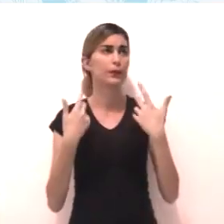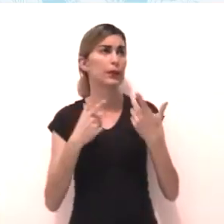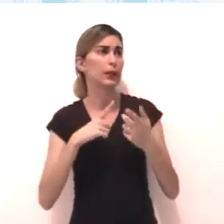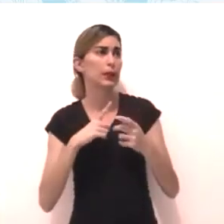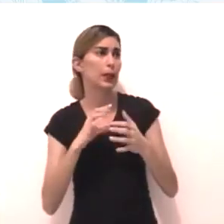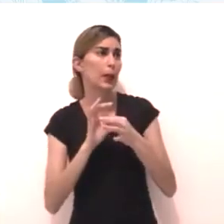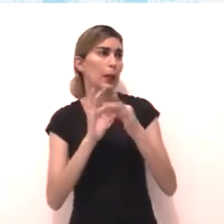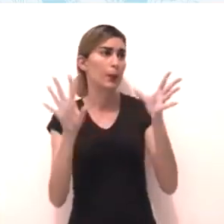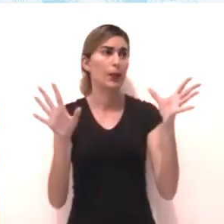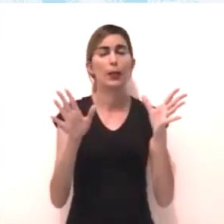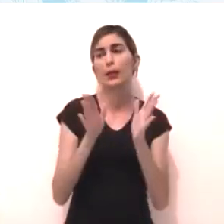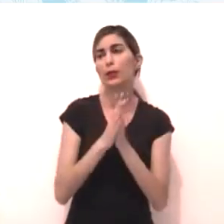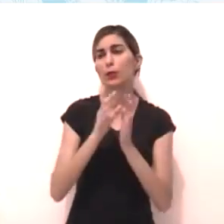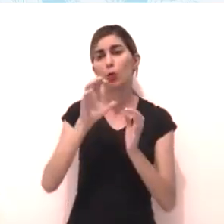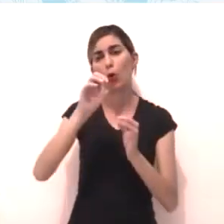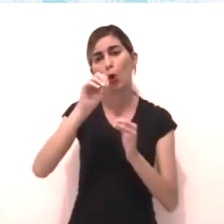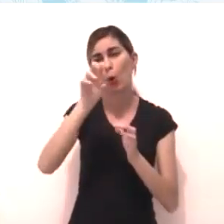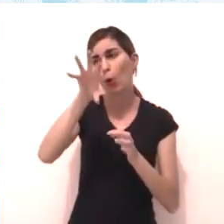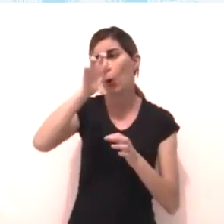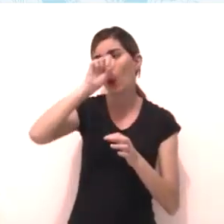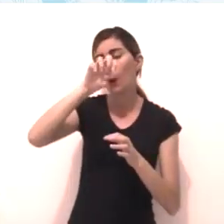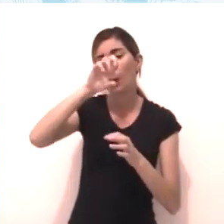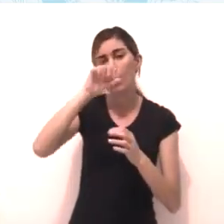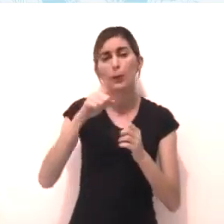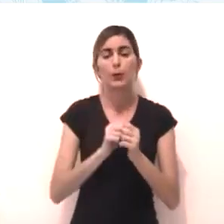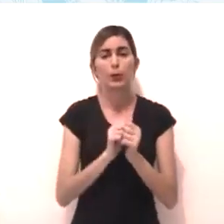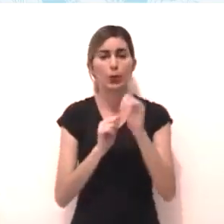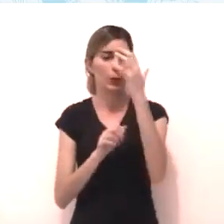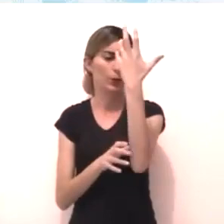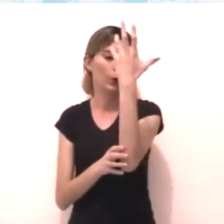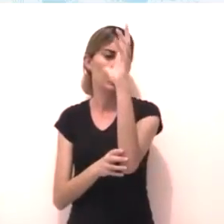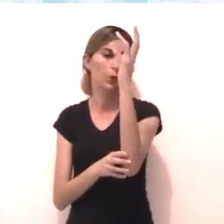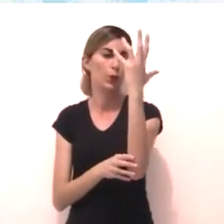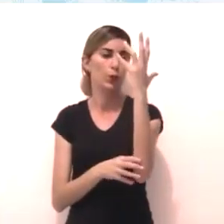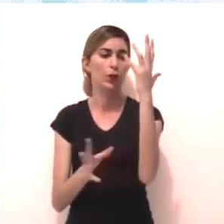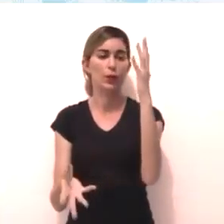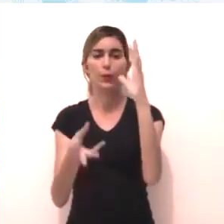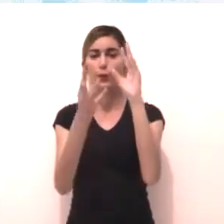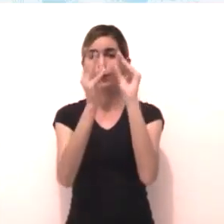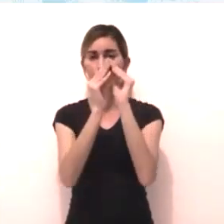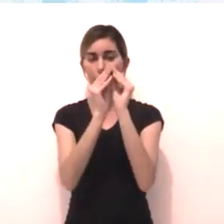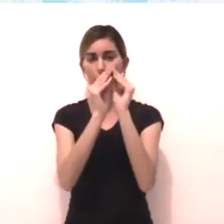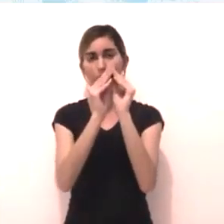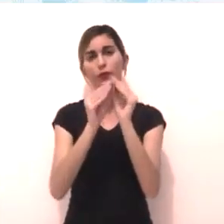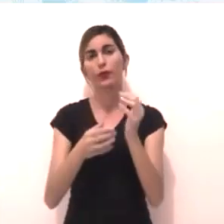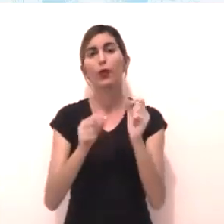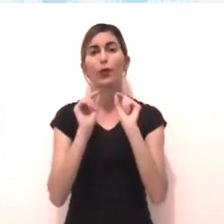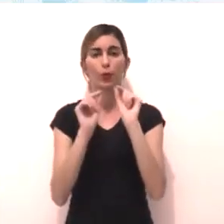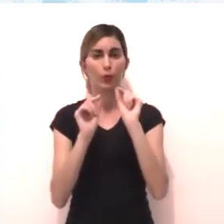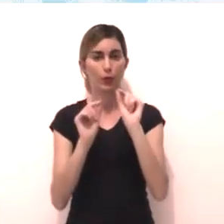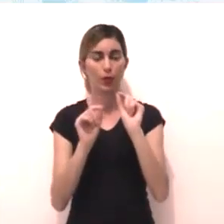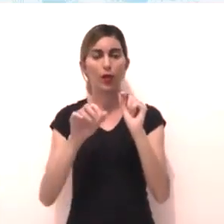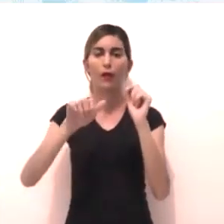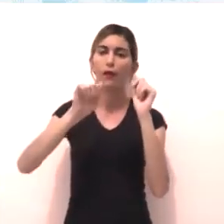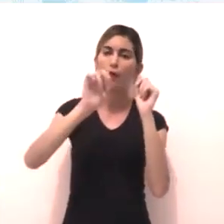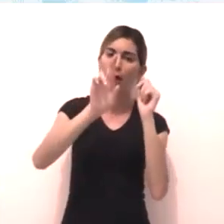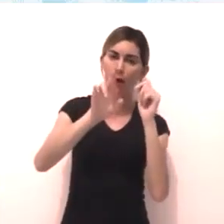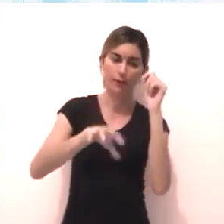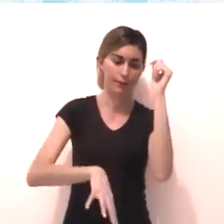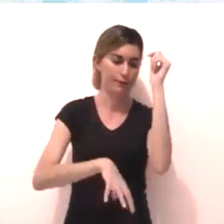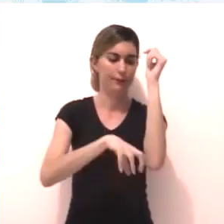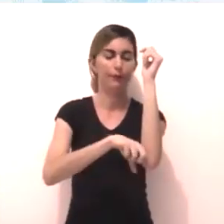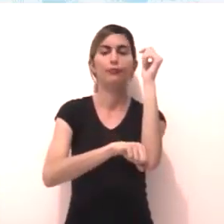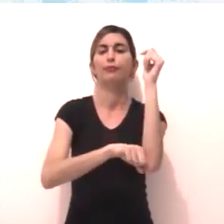produtos que são liberados, o oxigênio que é liberado pela planta, ele vai compor o nosso ar atmosférico. Mas não é